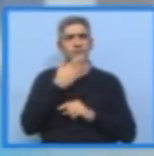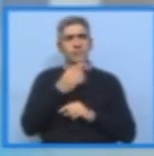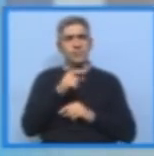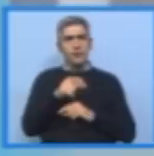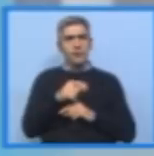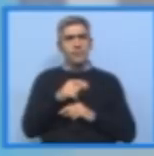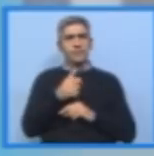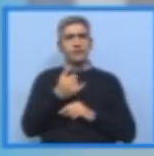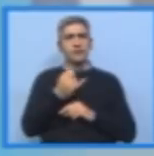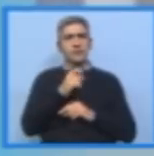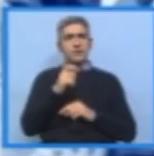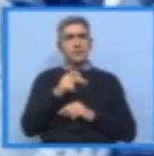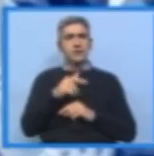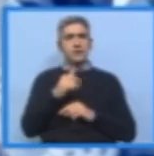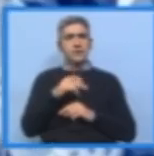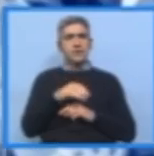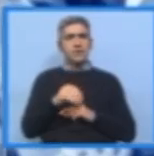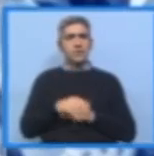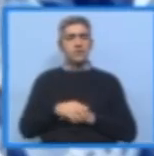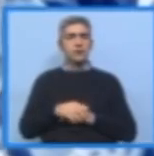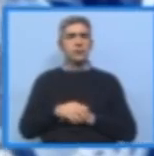Natal bizantino?